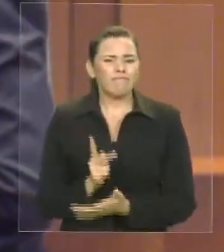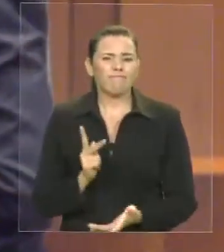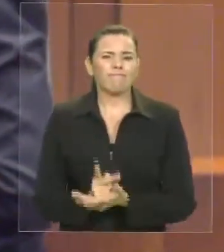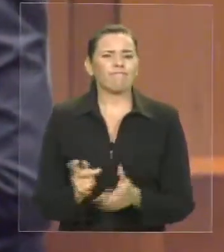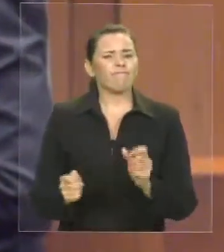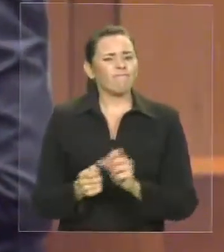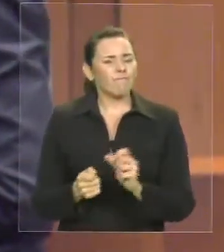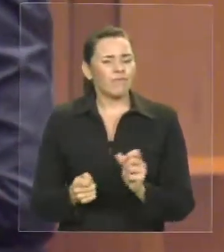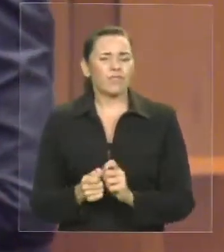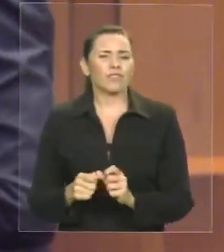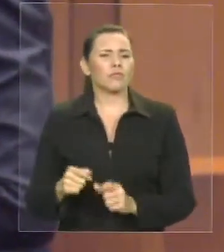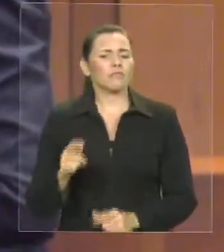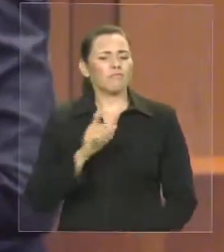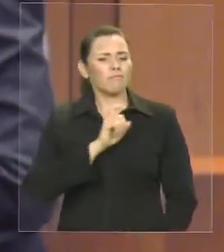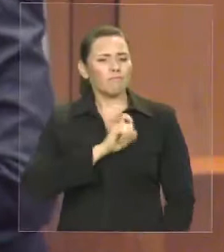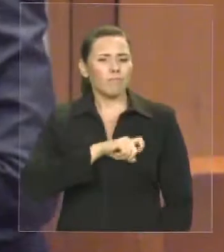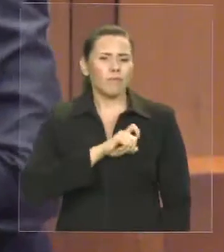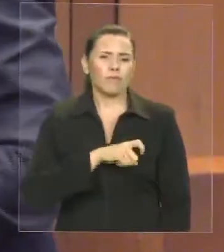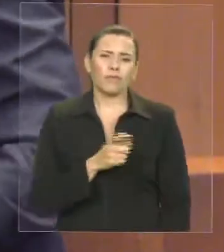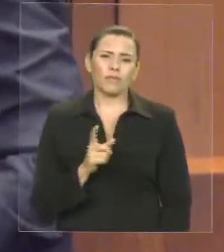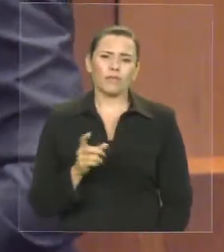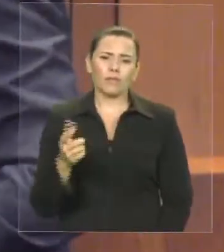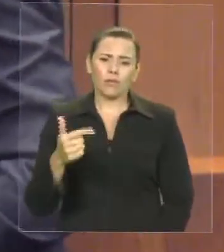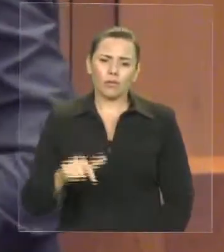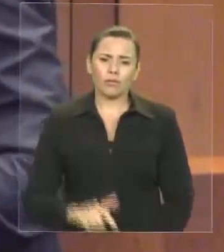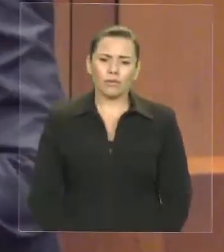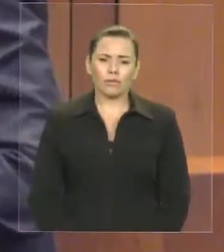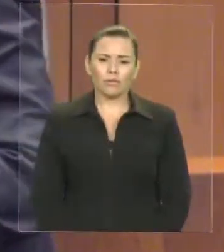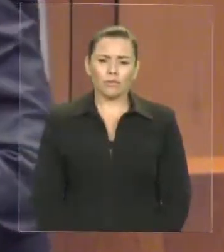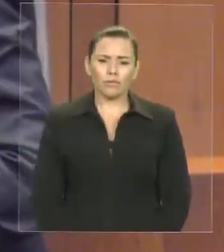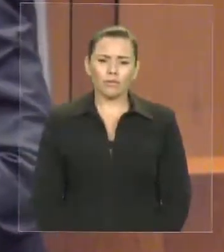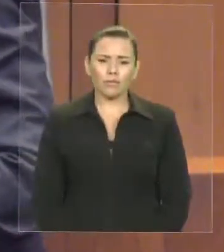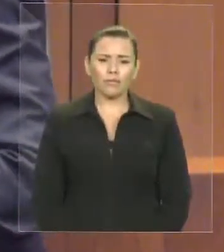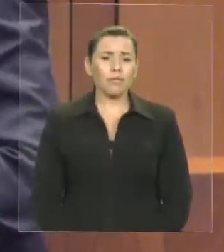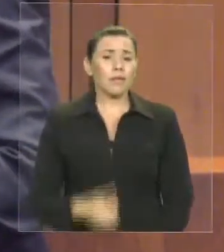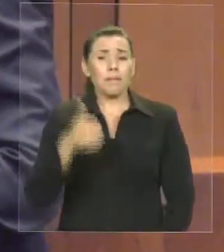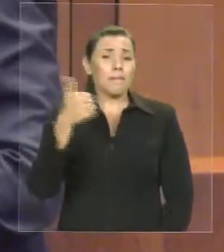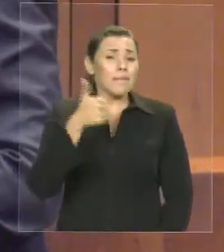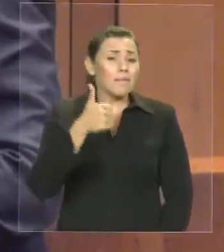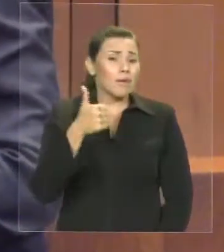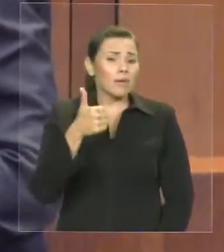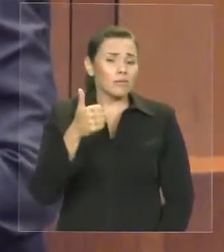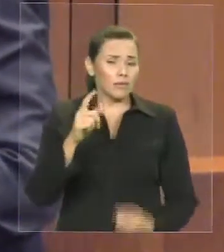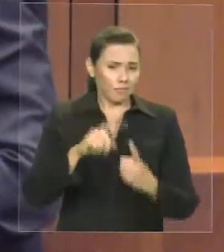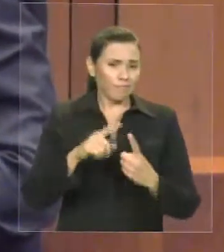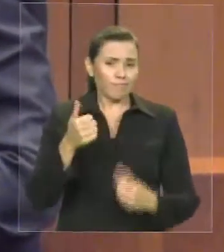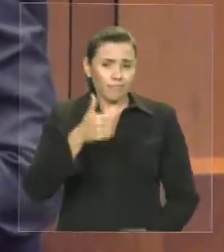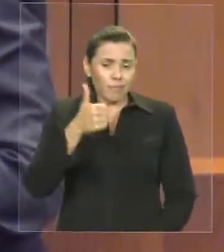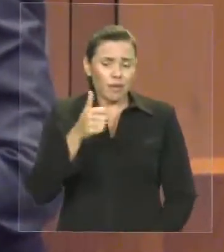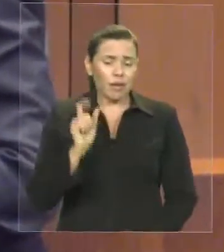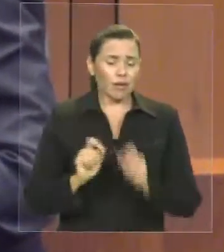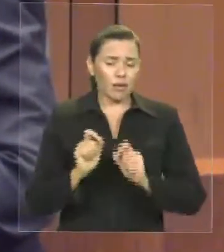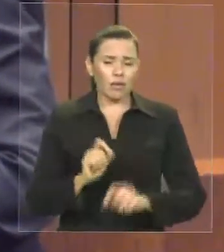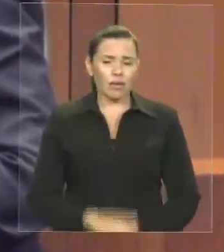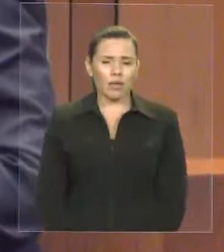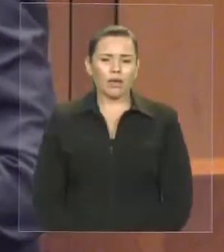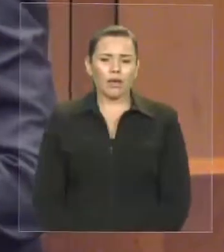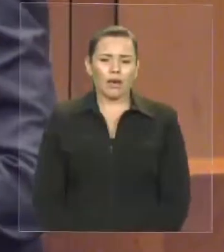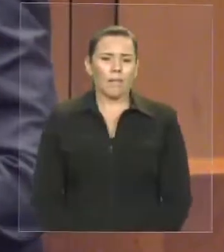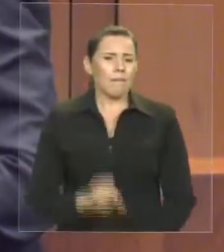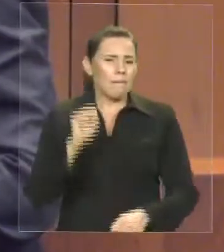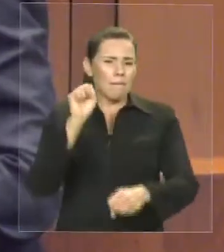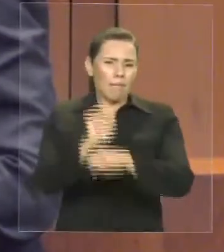Depois de congelar investimentos em saúde e educação pelos